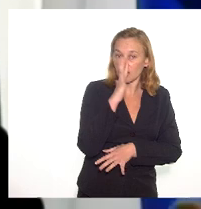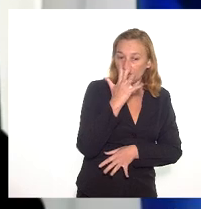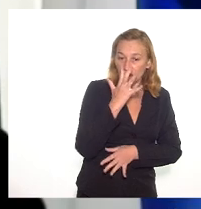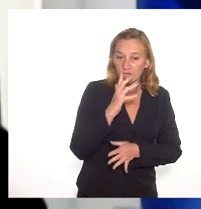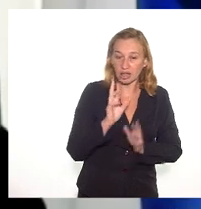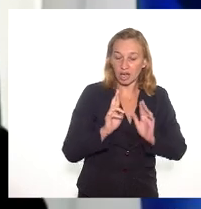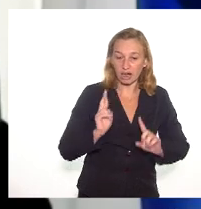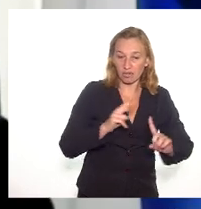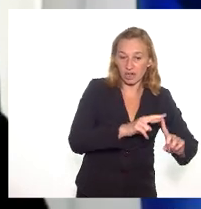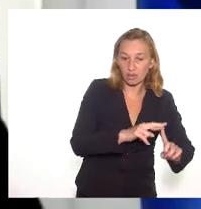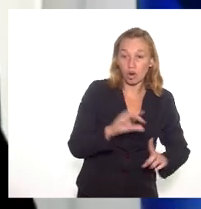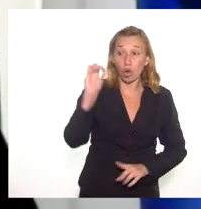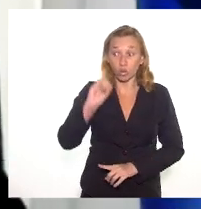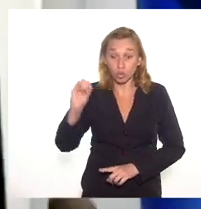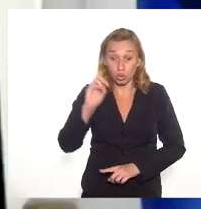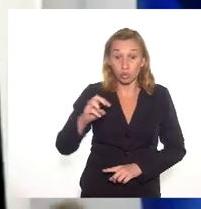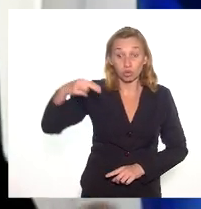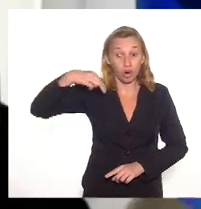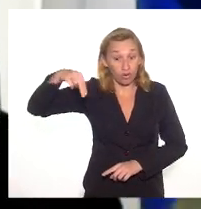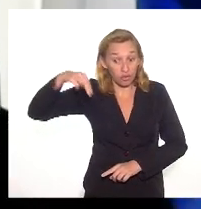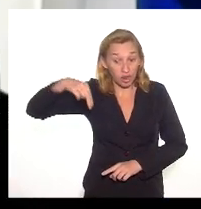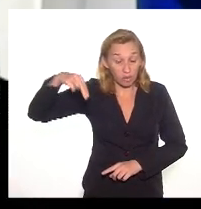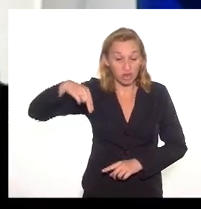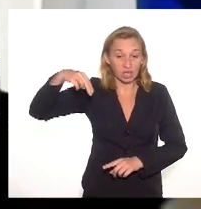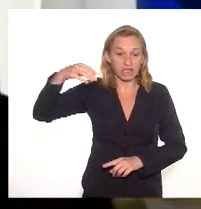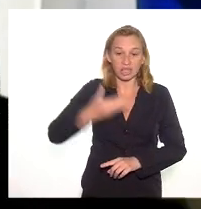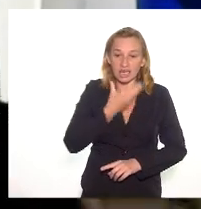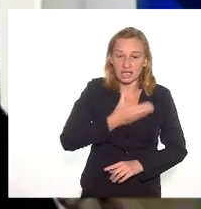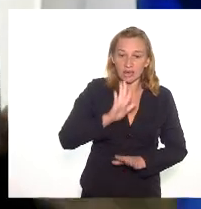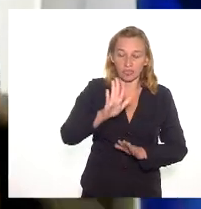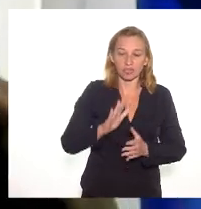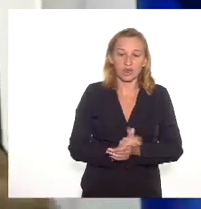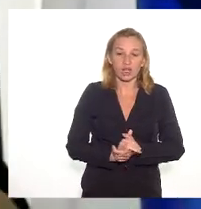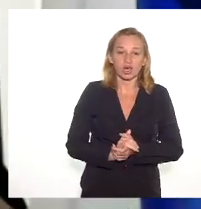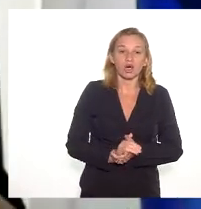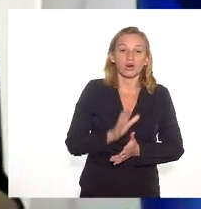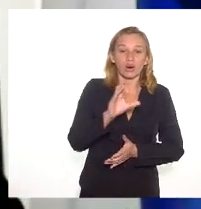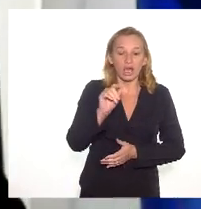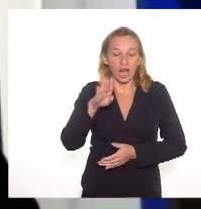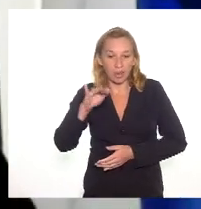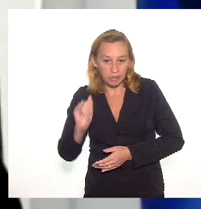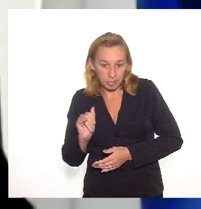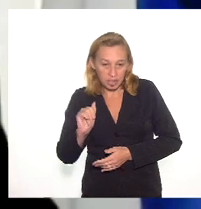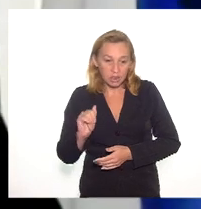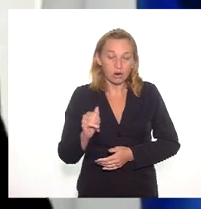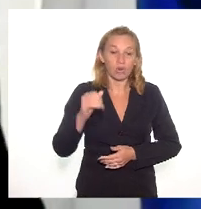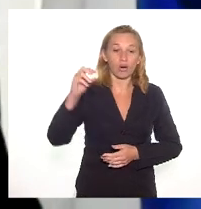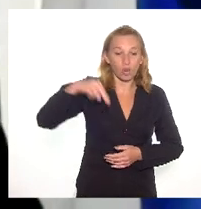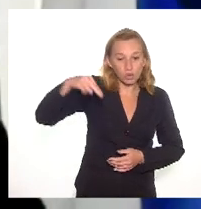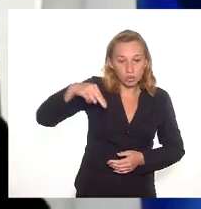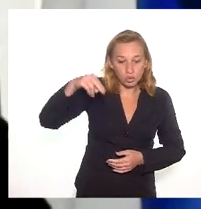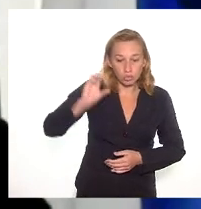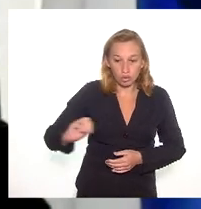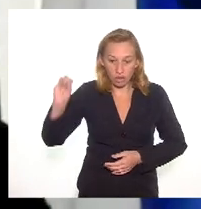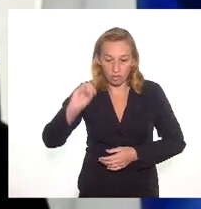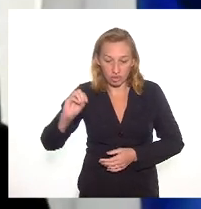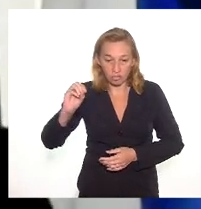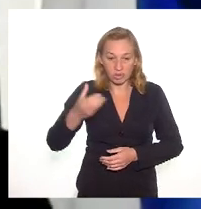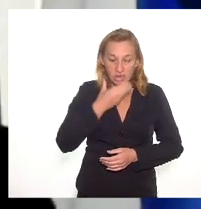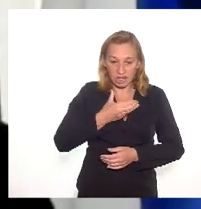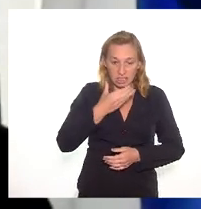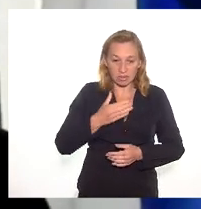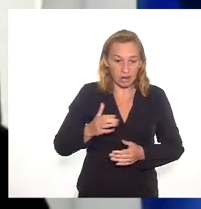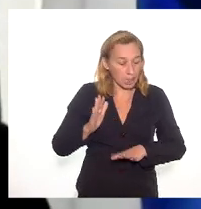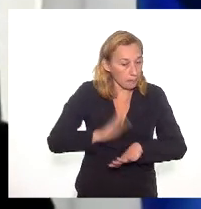a outubro, novembro e dezembro. Pois bem, o câmbio em outubro, novembro e dezembro era maior do que a média agora do